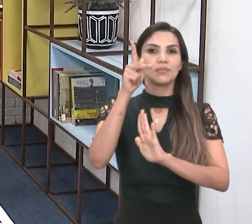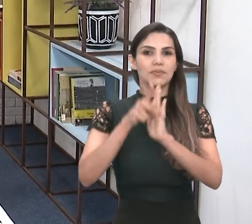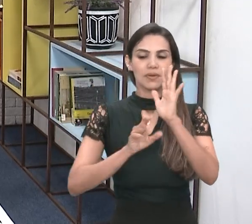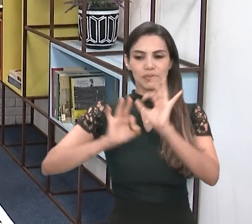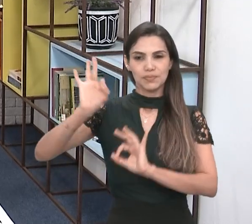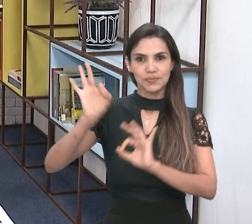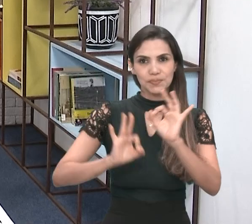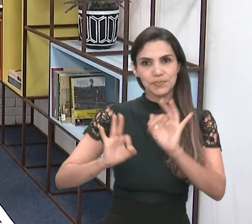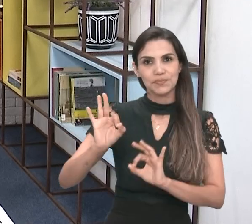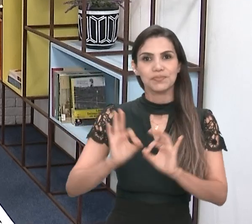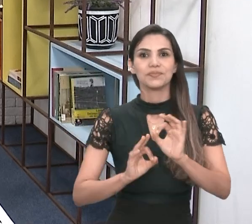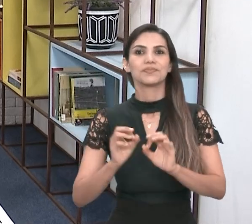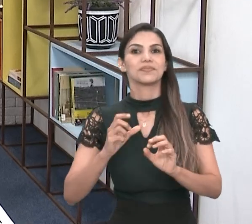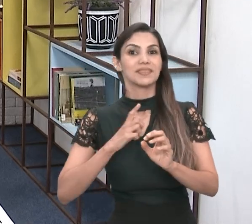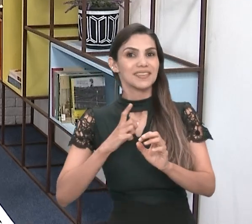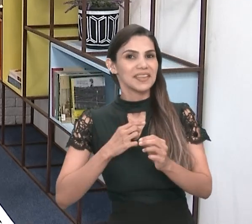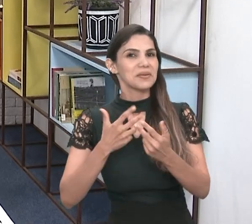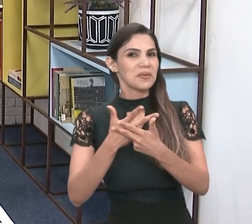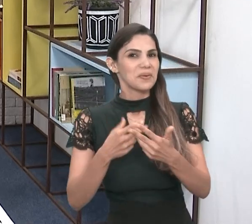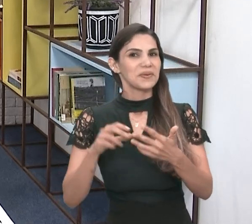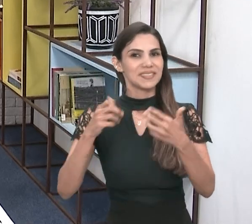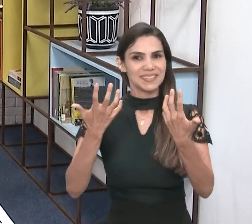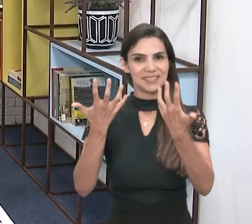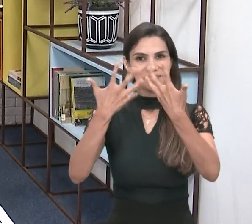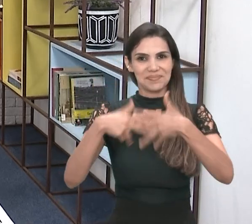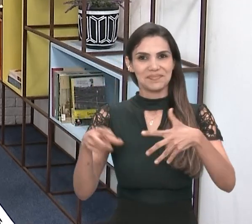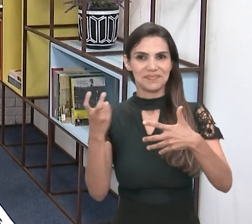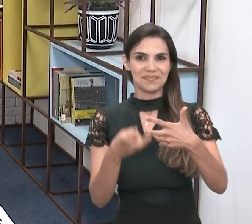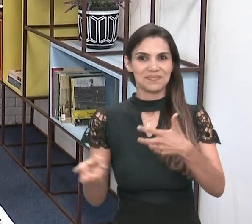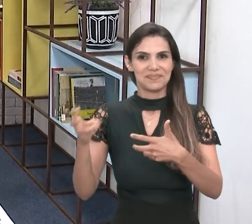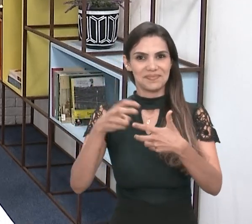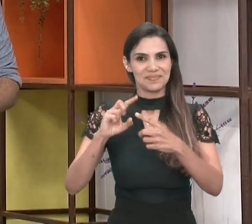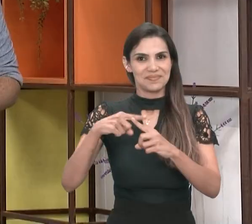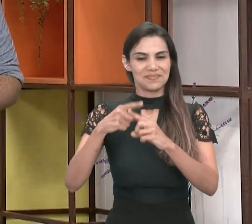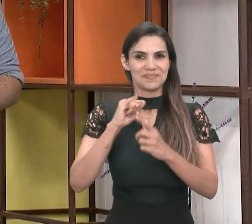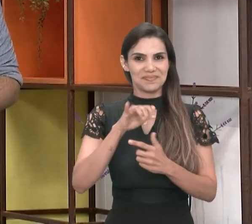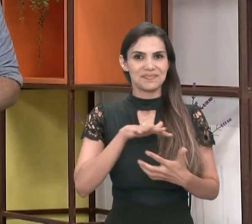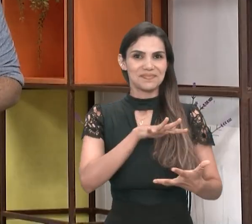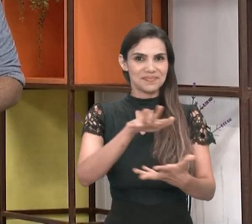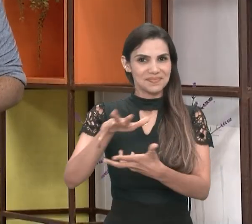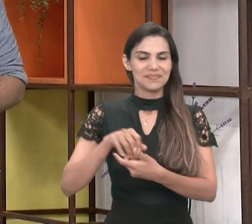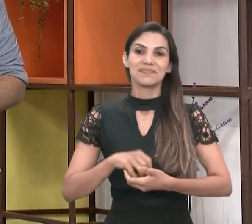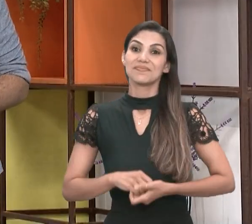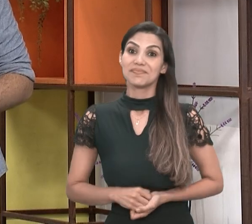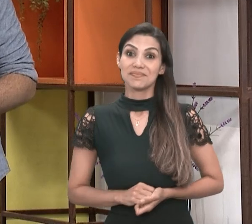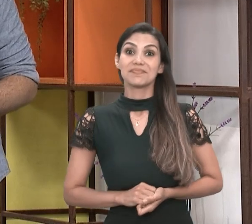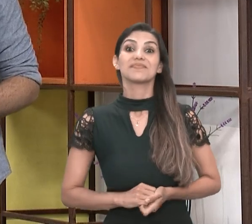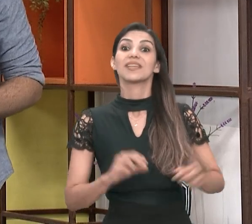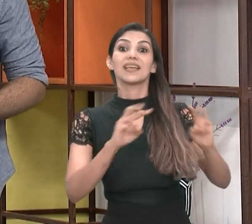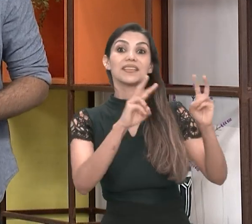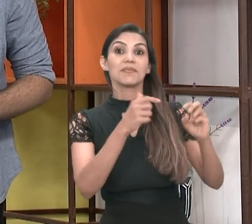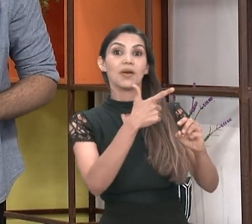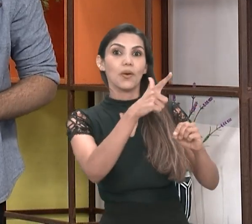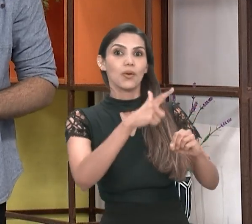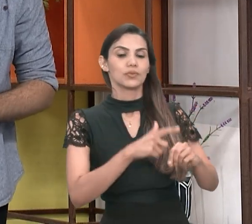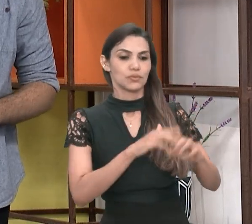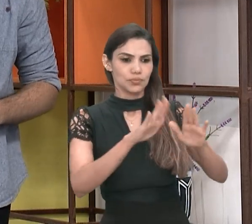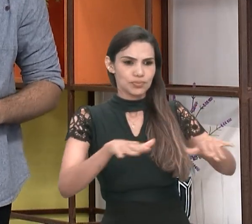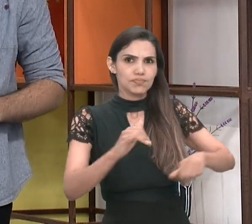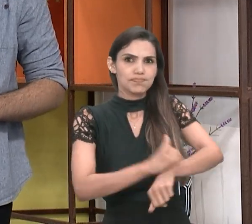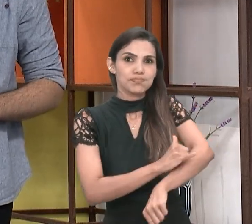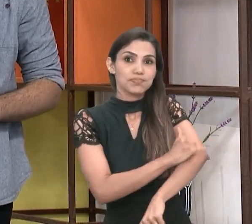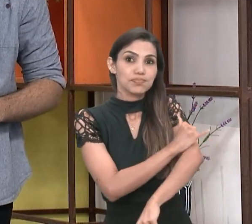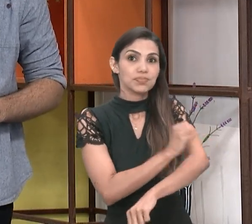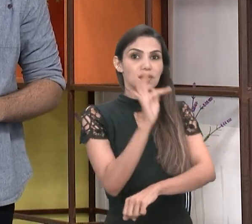e reúne atividades interculturais e internacionais. E ainda, obesidade infantil. Faculdade